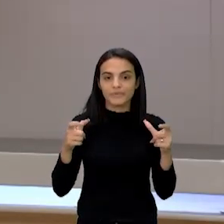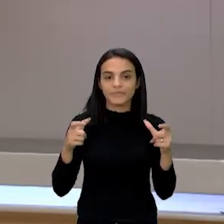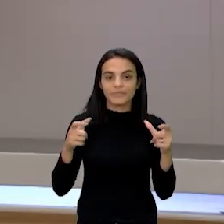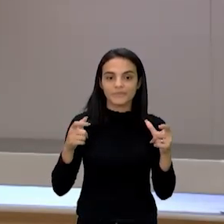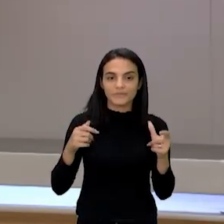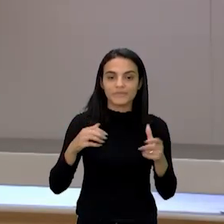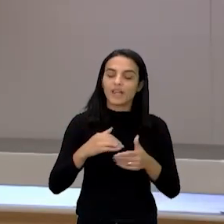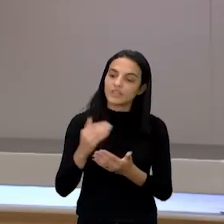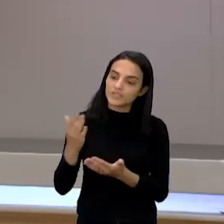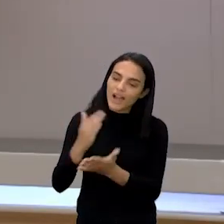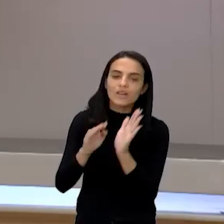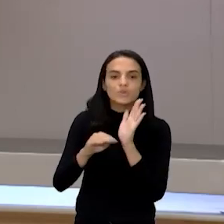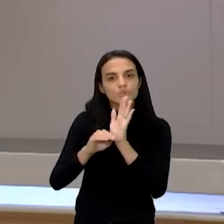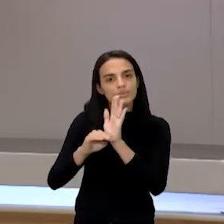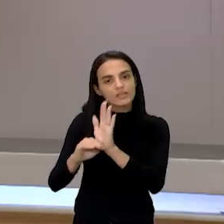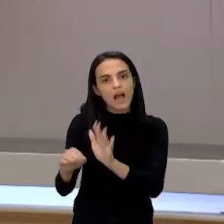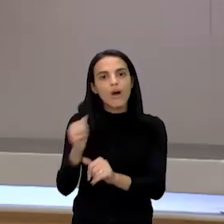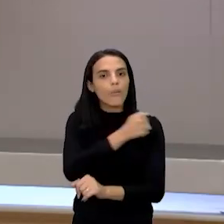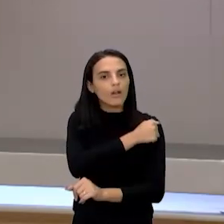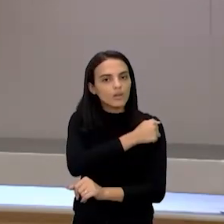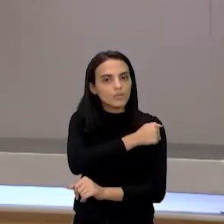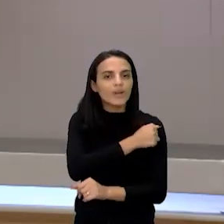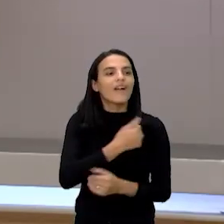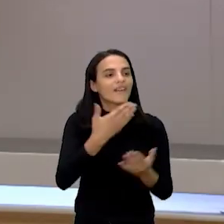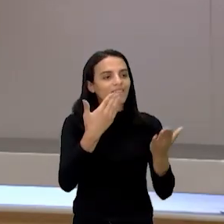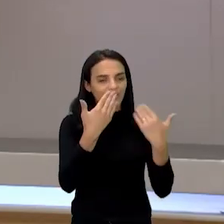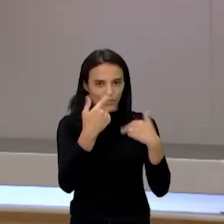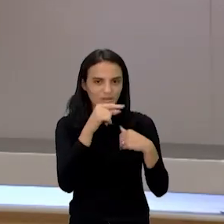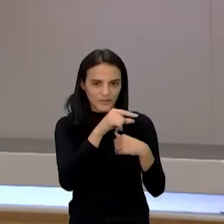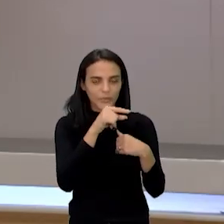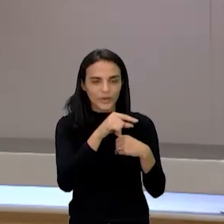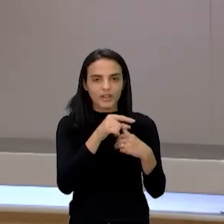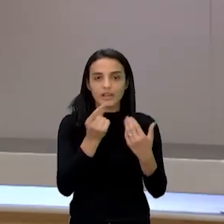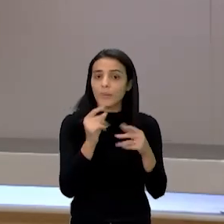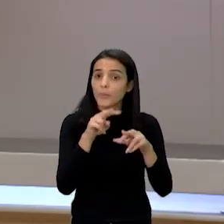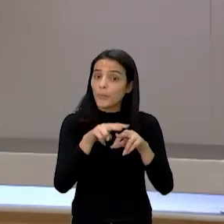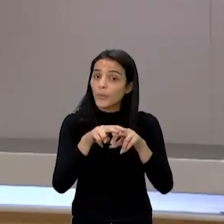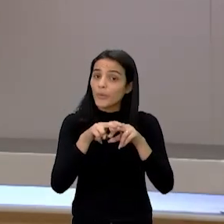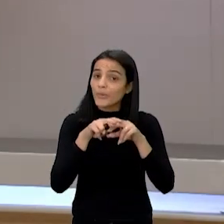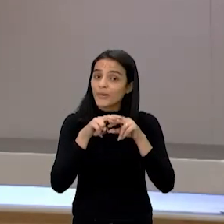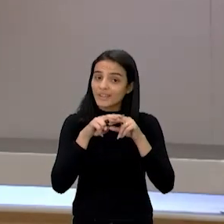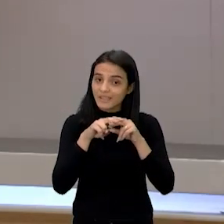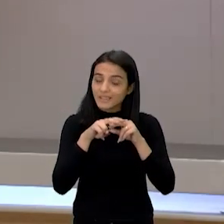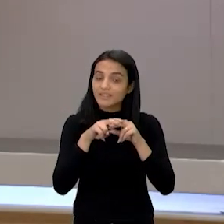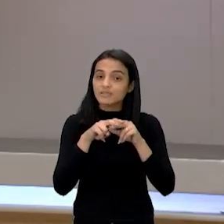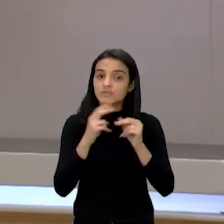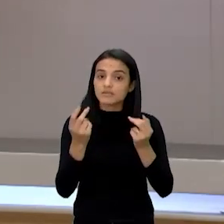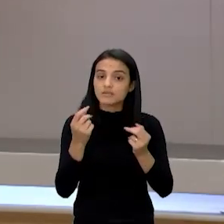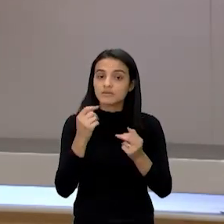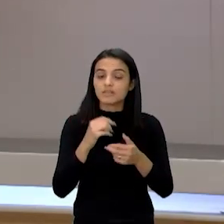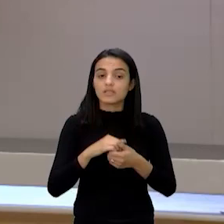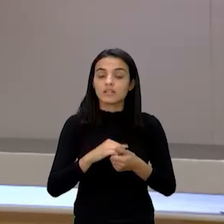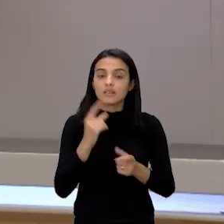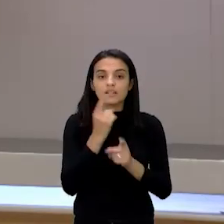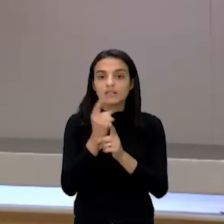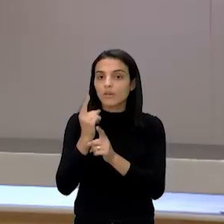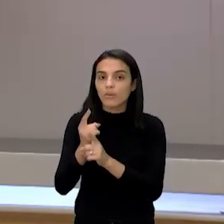trazer esse aluno. E ainda eu estava comentando com o Jefferson agora, por isso que a bandidagem descobrem